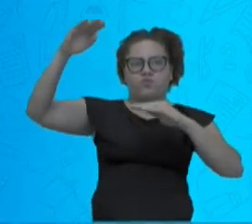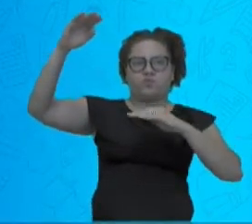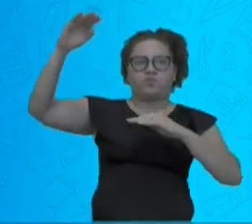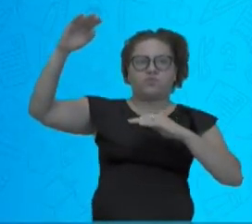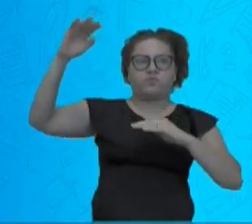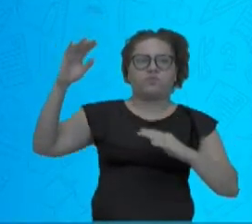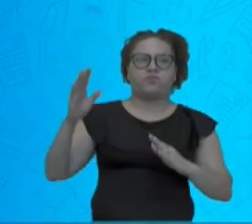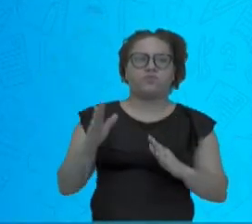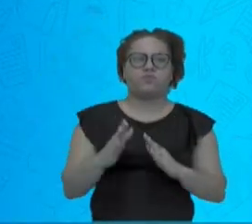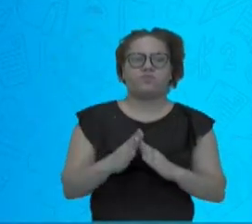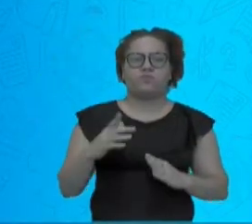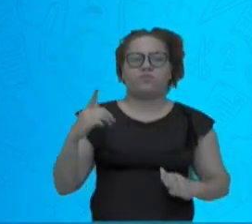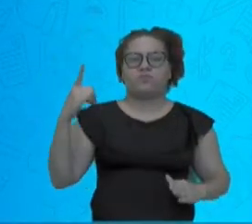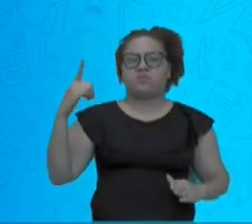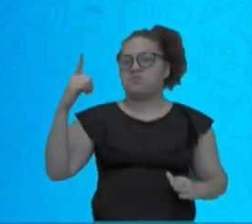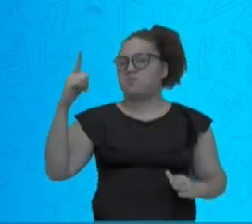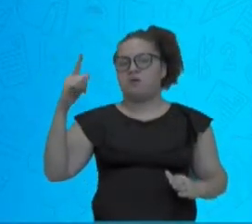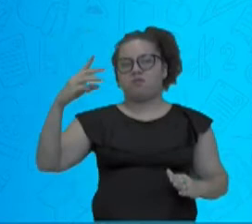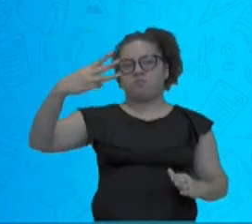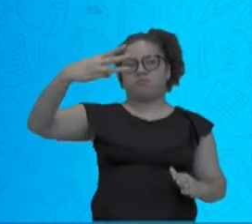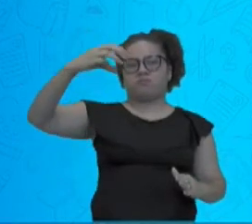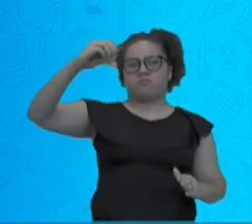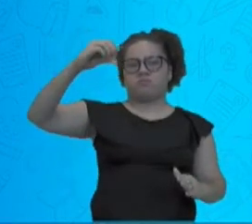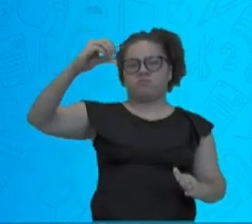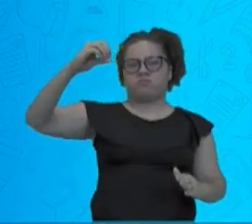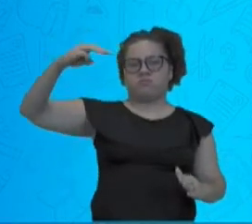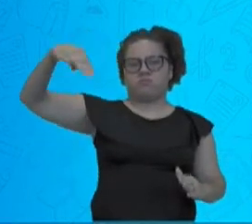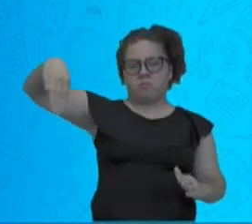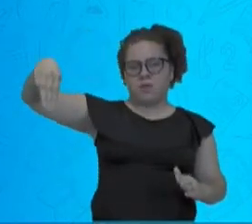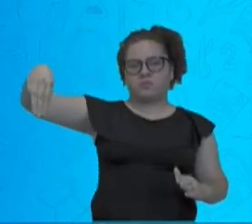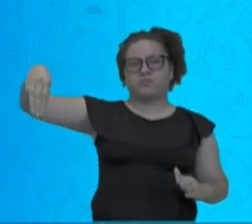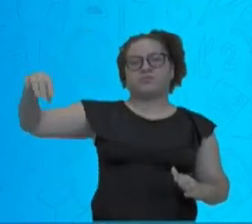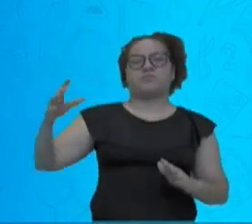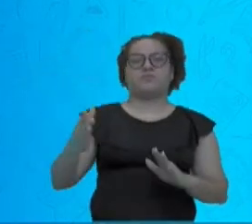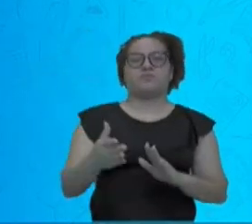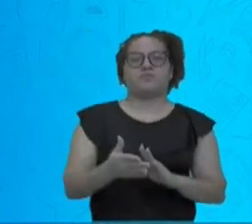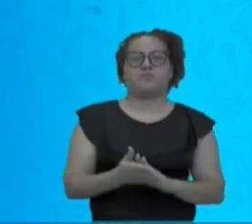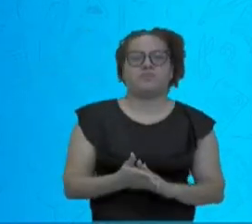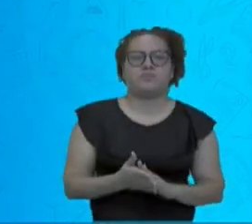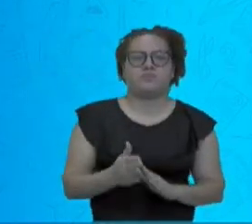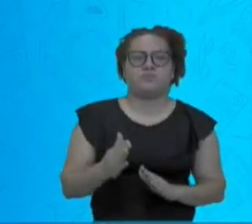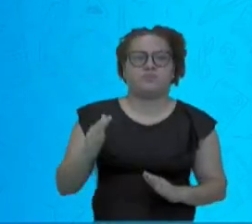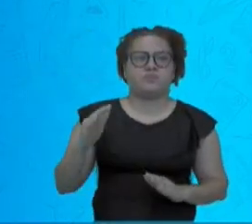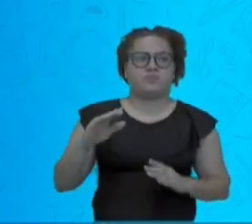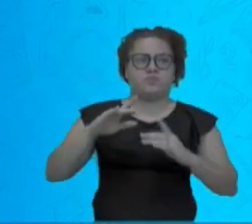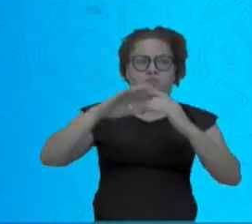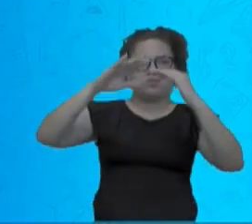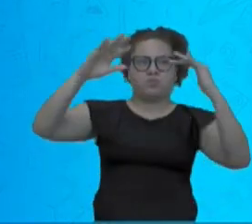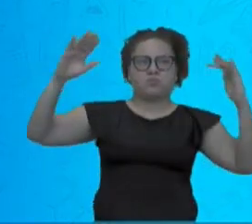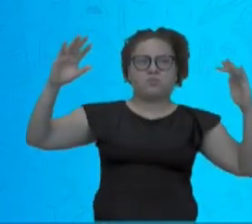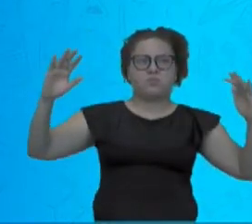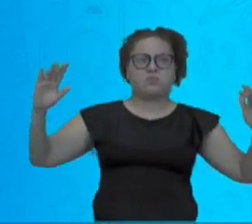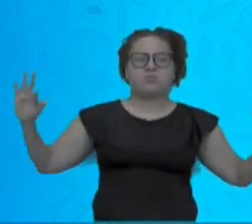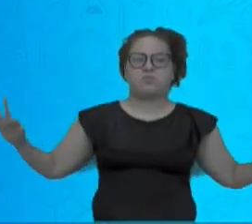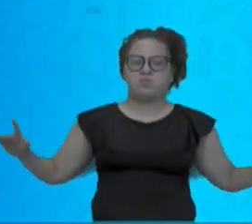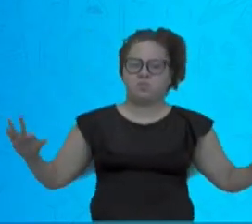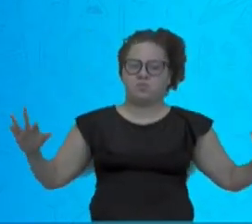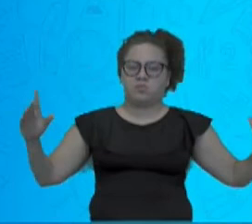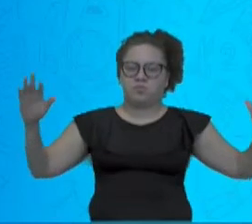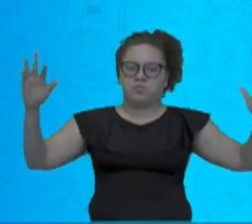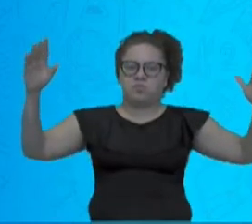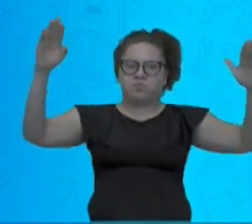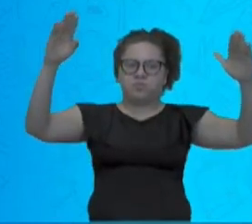ultrapassam 300 metros e que na parte superior são mais ou menos